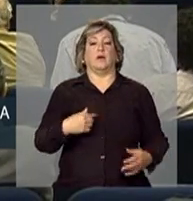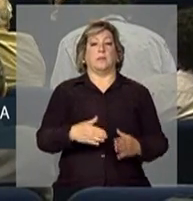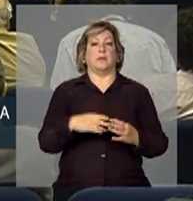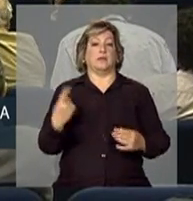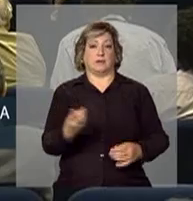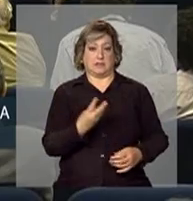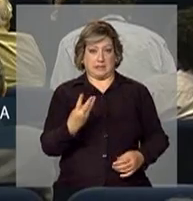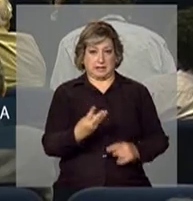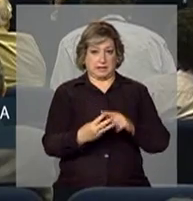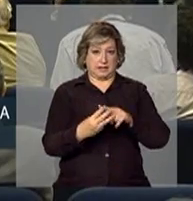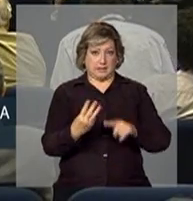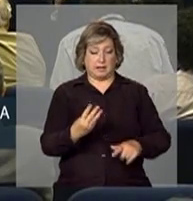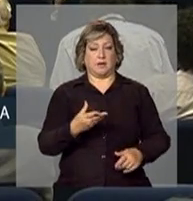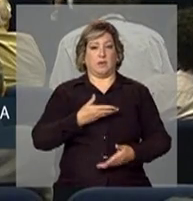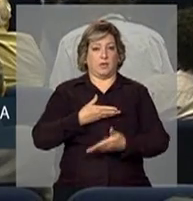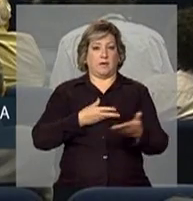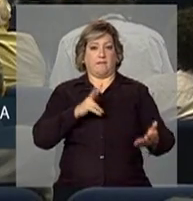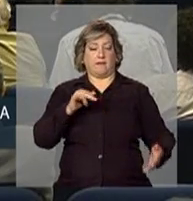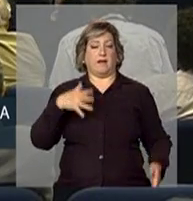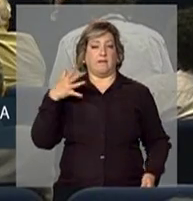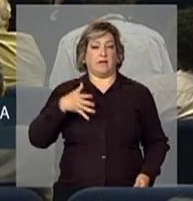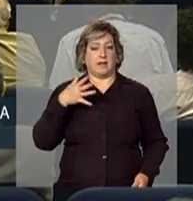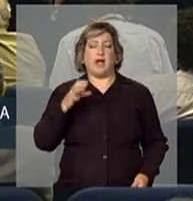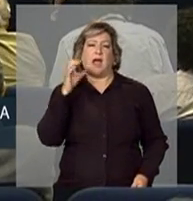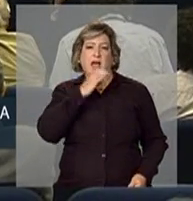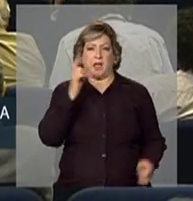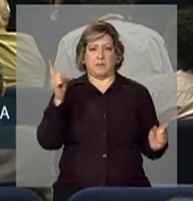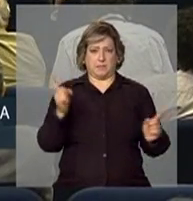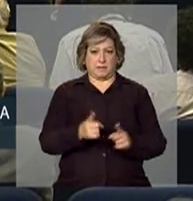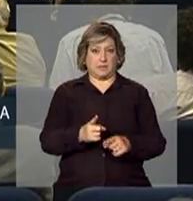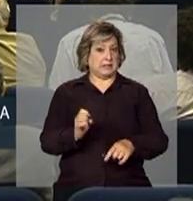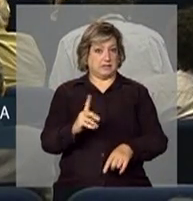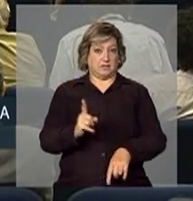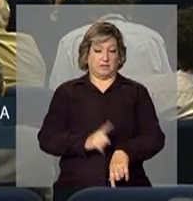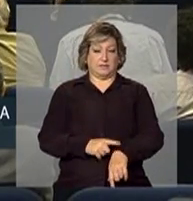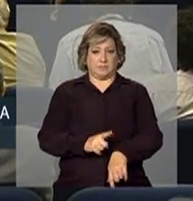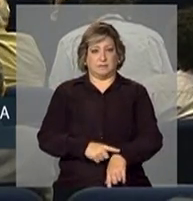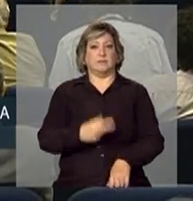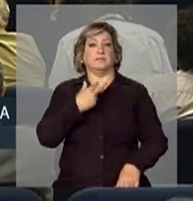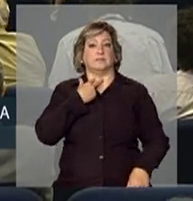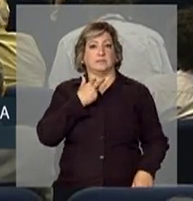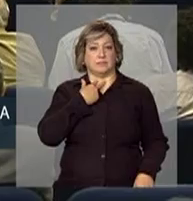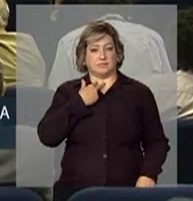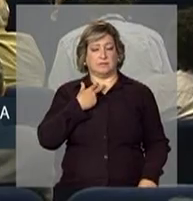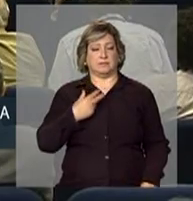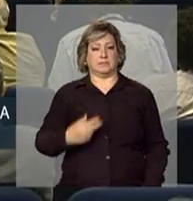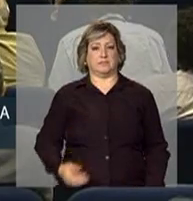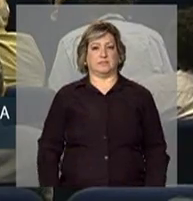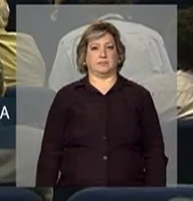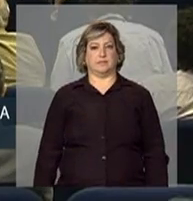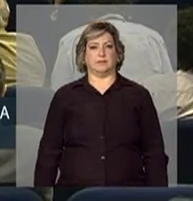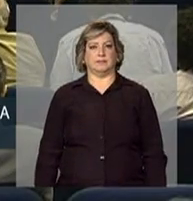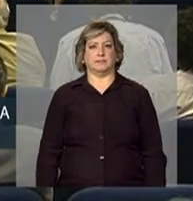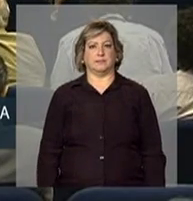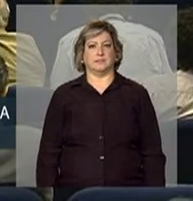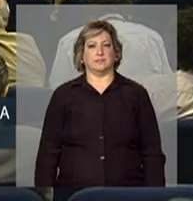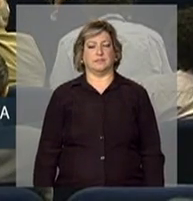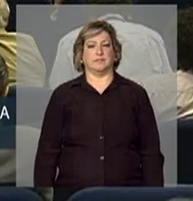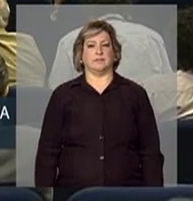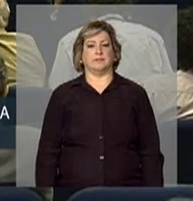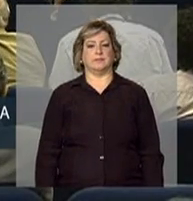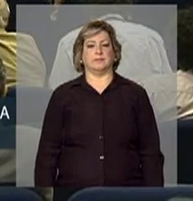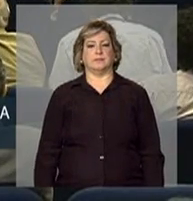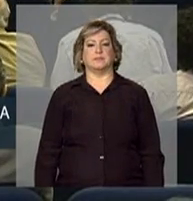três companheiros ou companheiras que vão falar que fossem breves, porque senão nós não vamos poder encerrar a reunião.